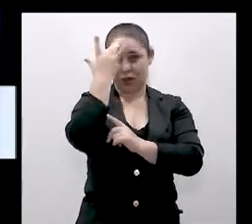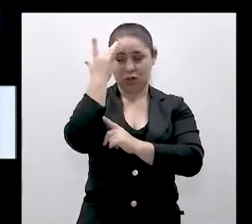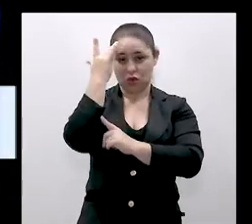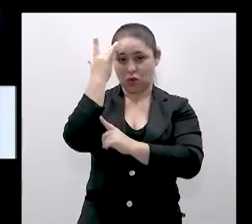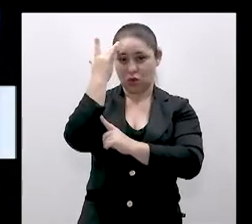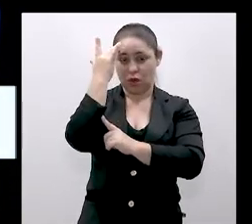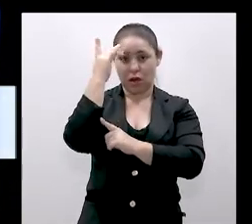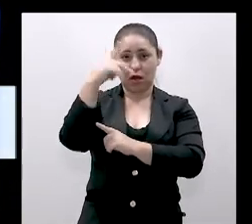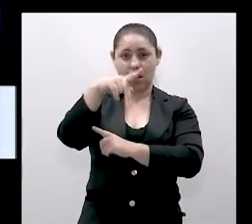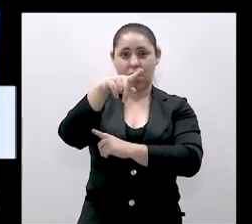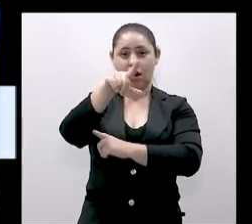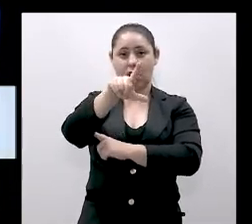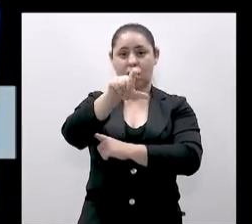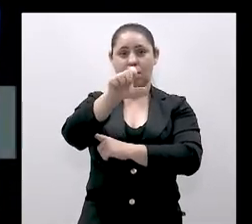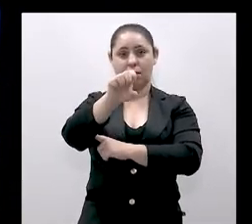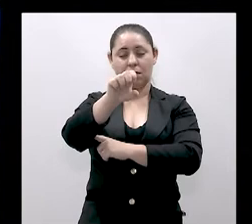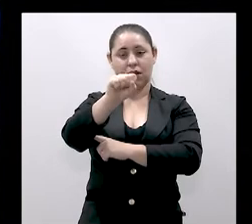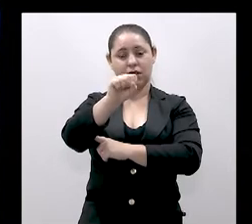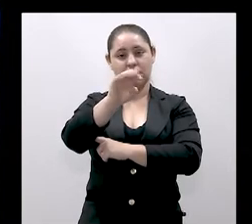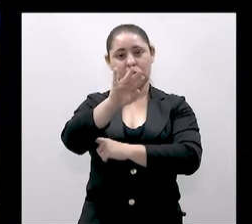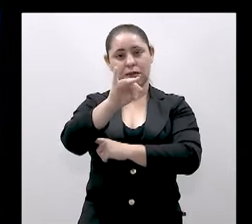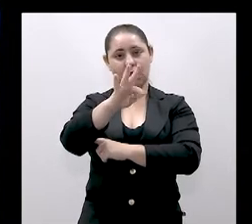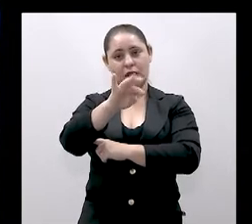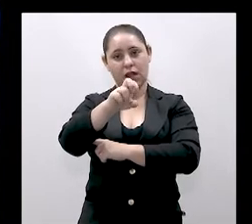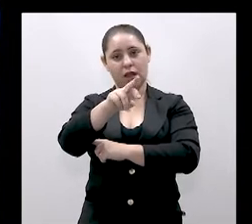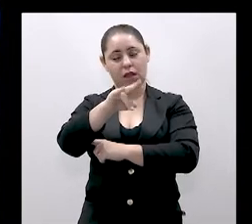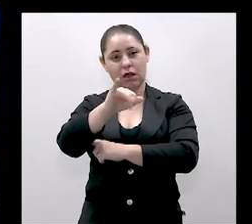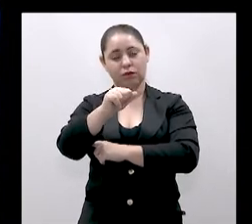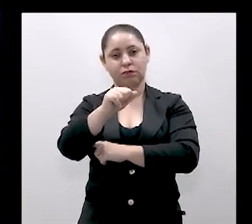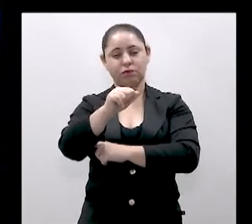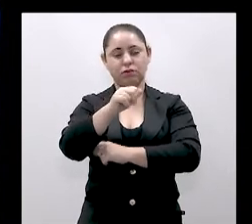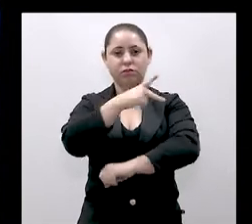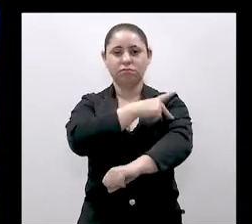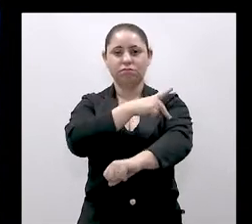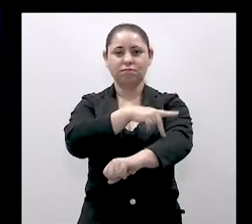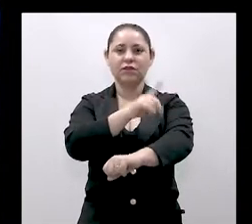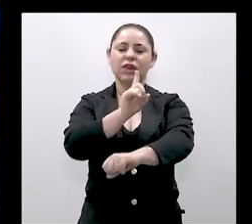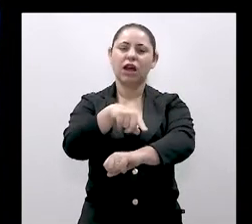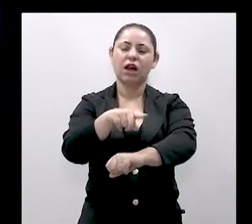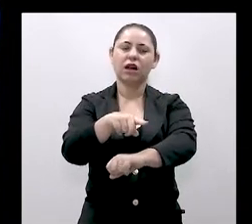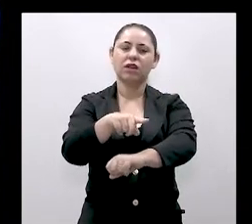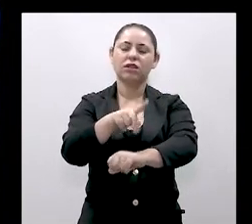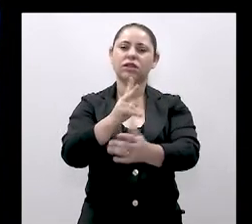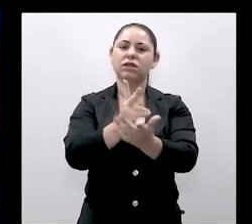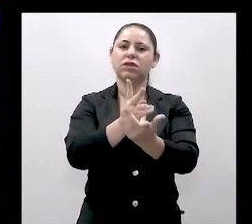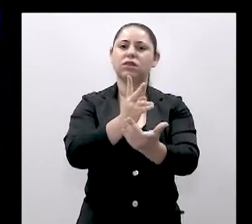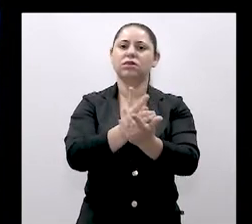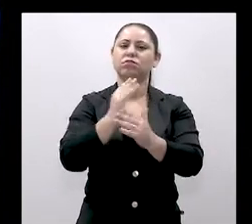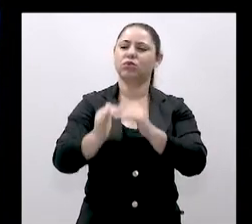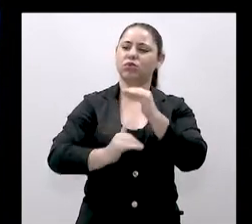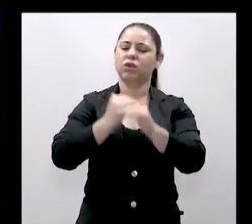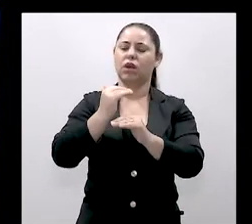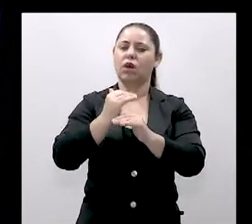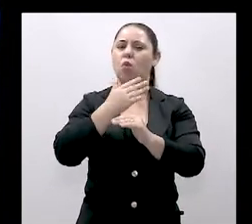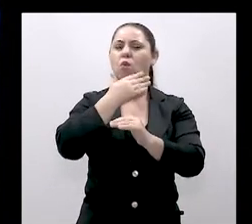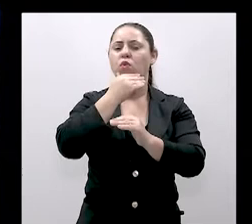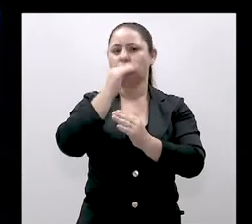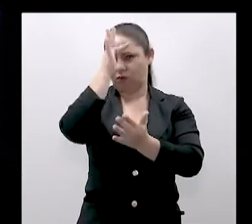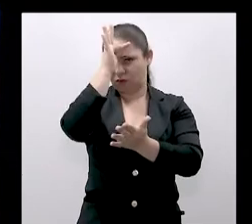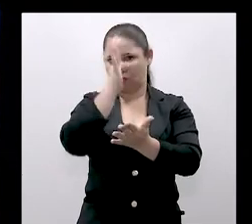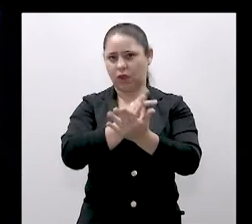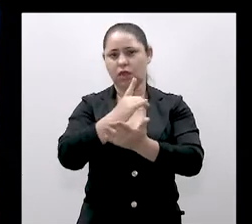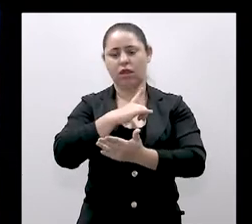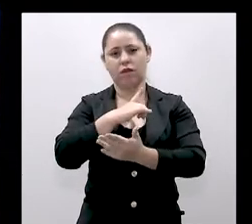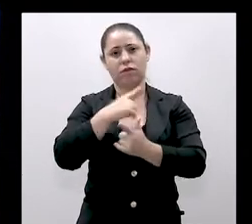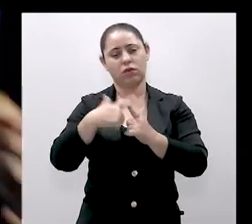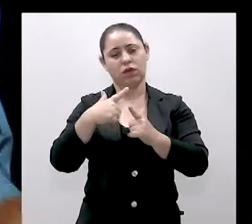presbiterianos eu tô ficando craque nisso e esse processo todo sempre foi um homem que teve fé